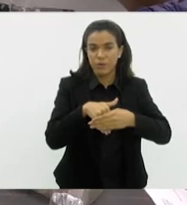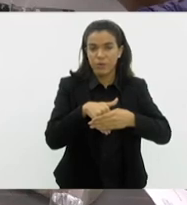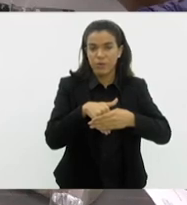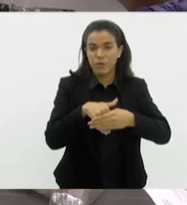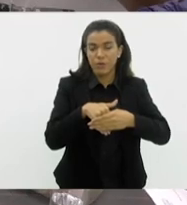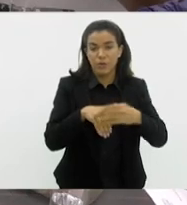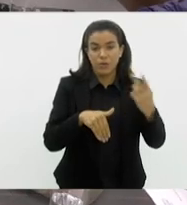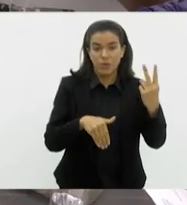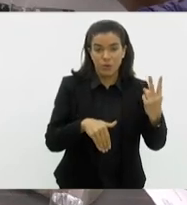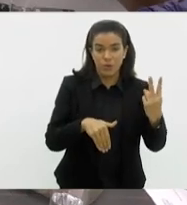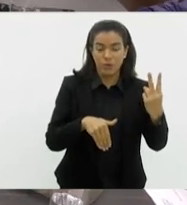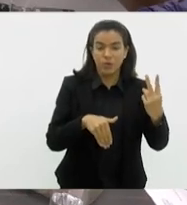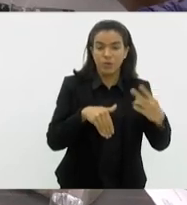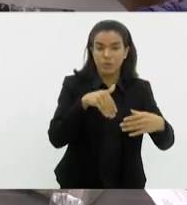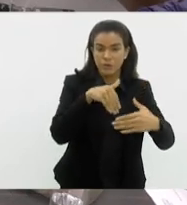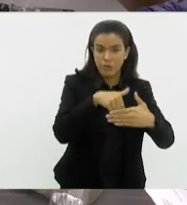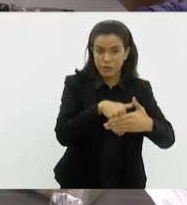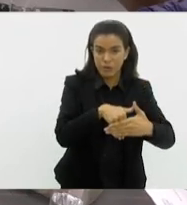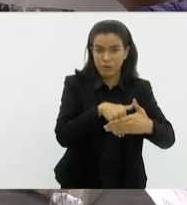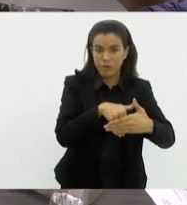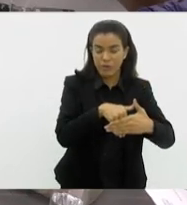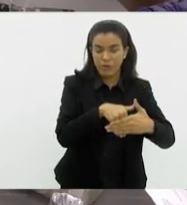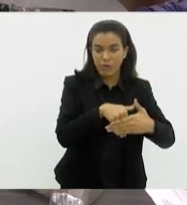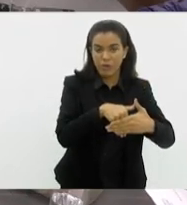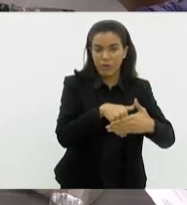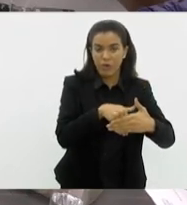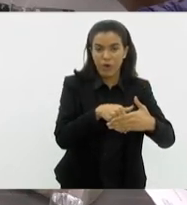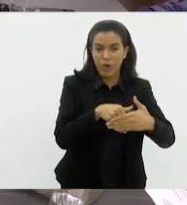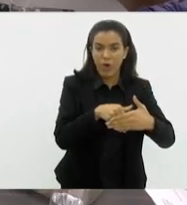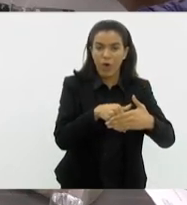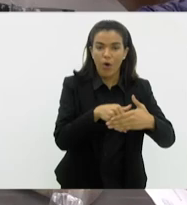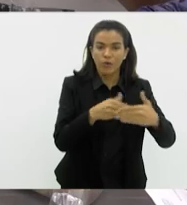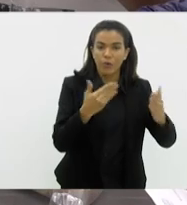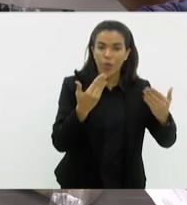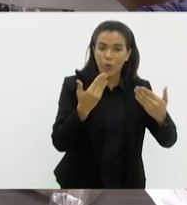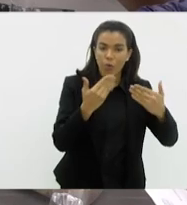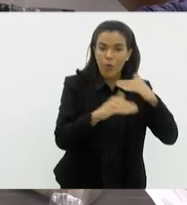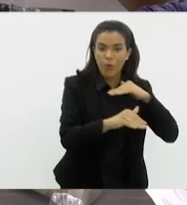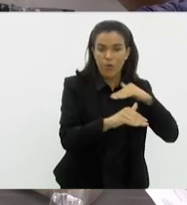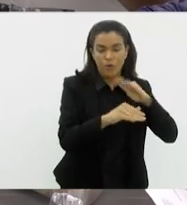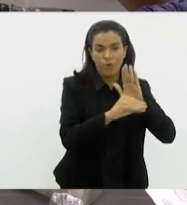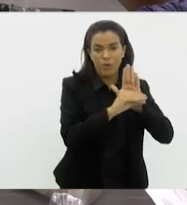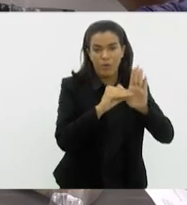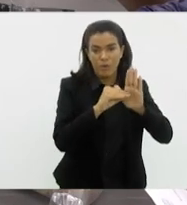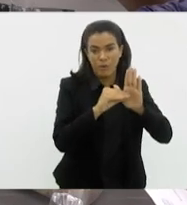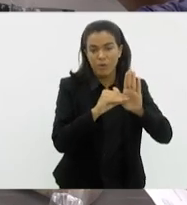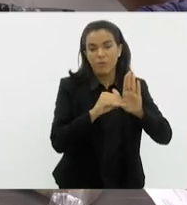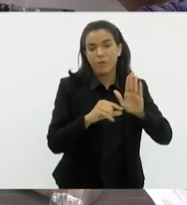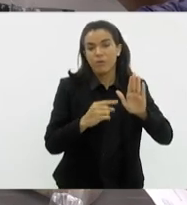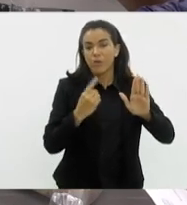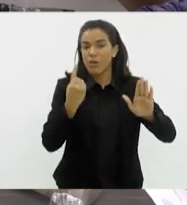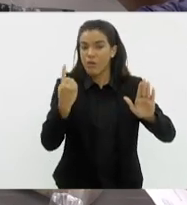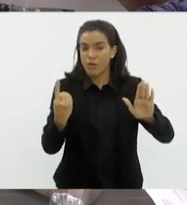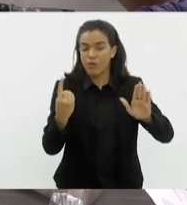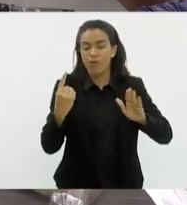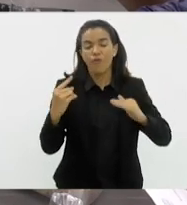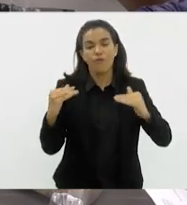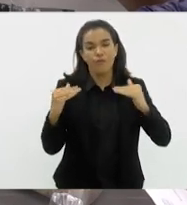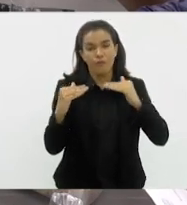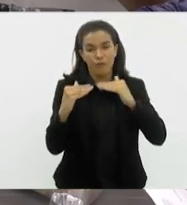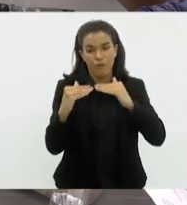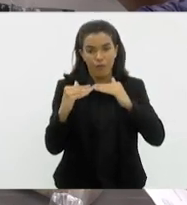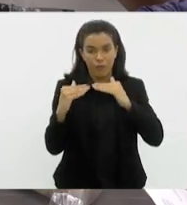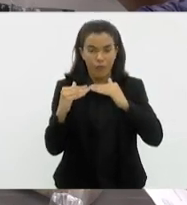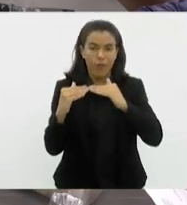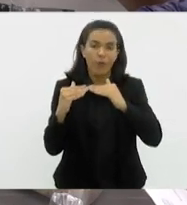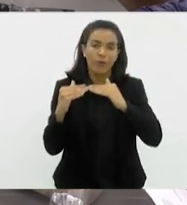os dois votos, né? O voto contrário às emendas e o voto do deputado Serafini favorável